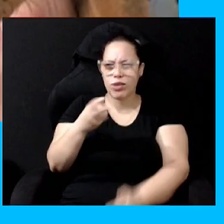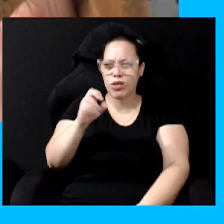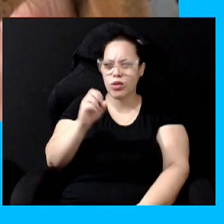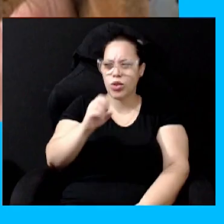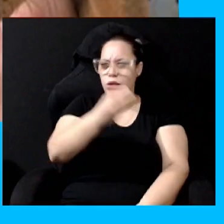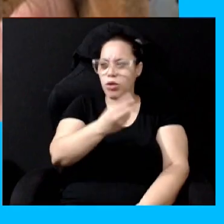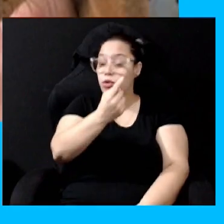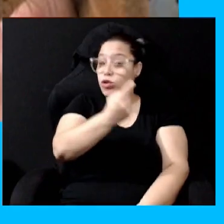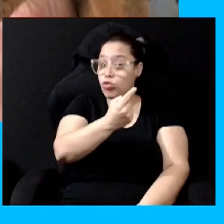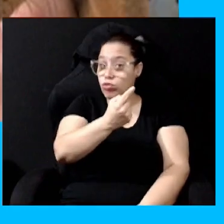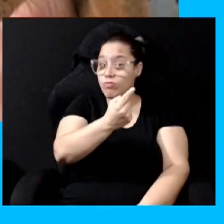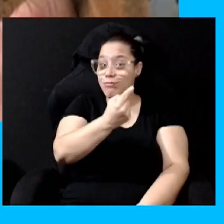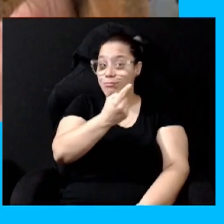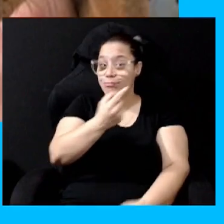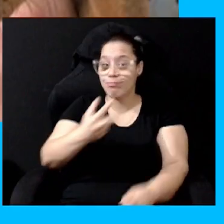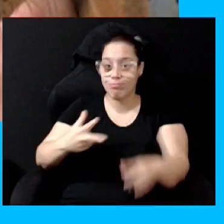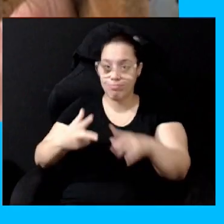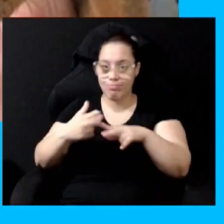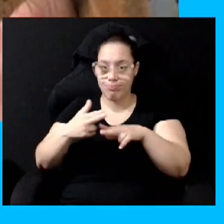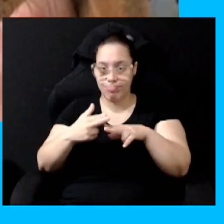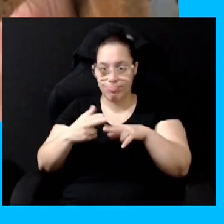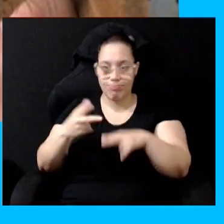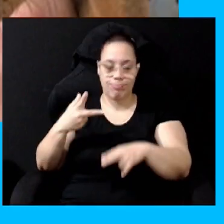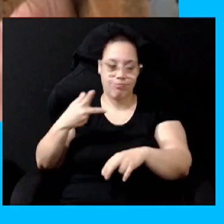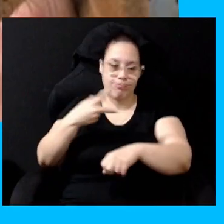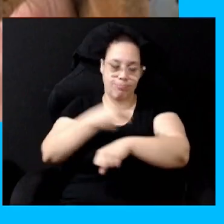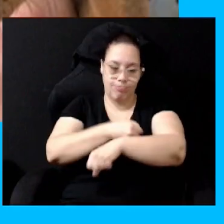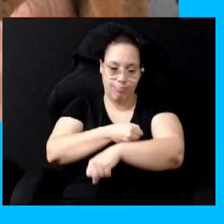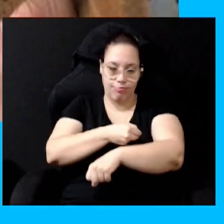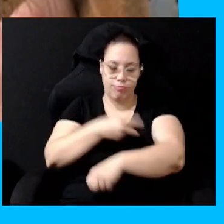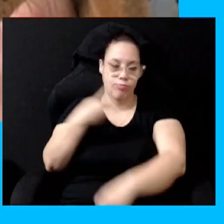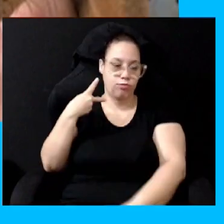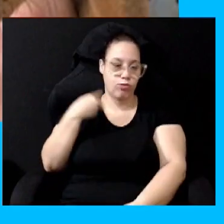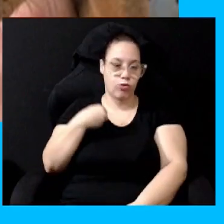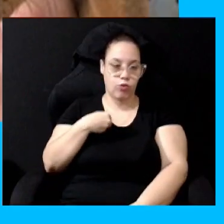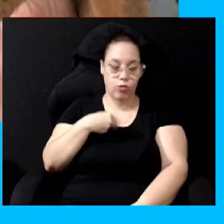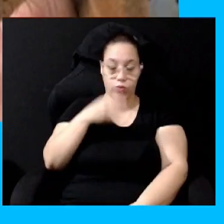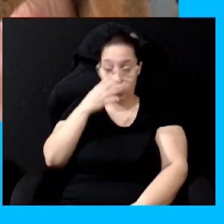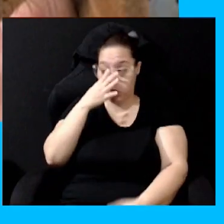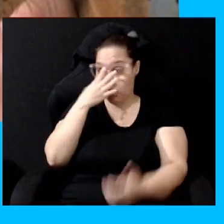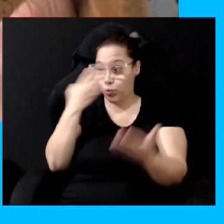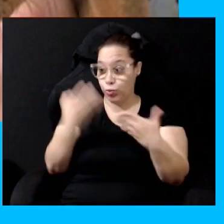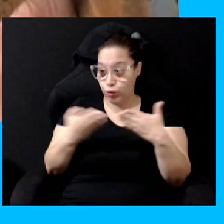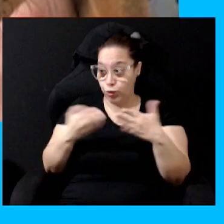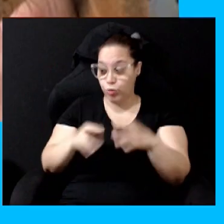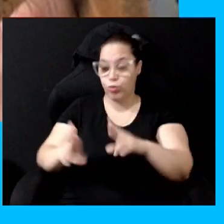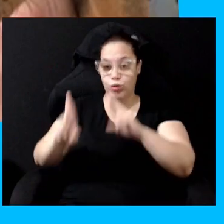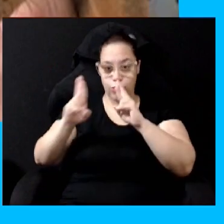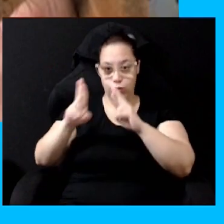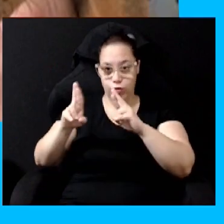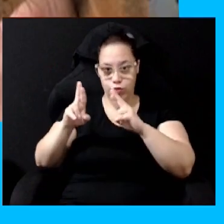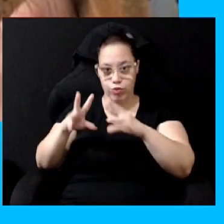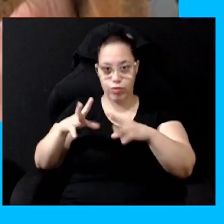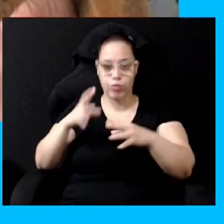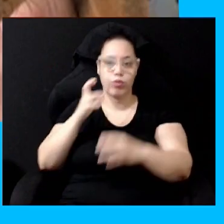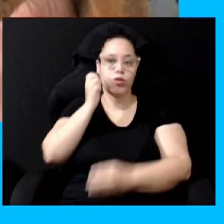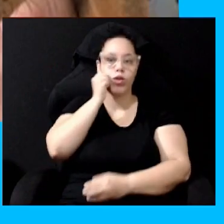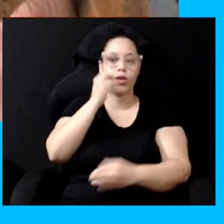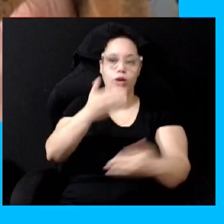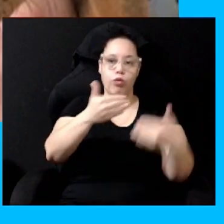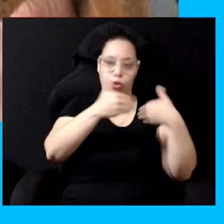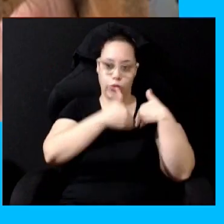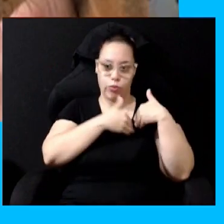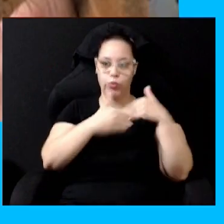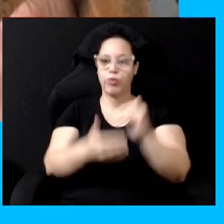Já está castrado, vacinado e vermifugado. Agora ele aguarda por uma adoção responsável.